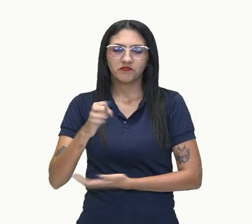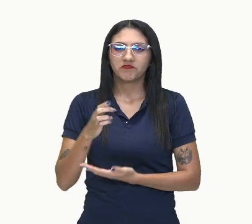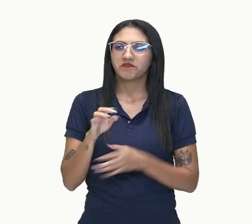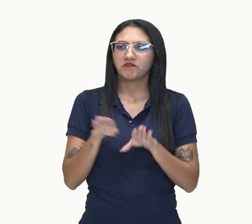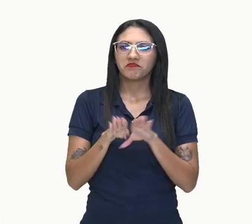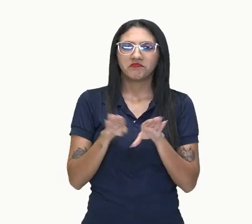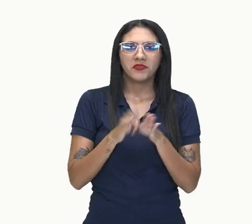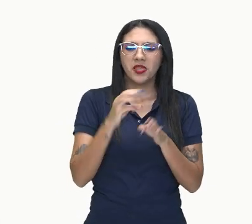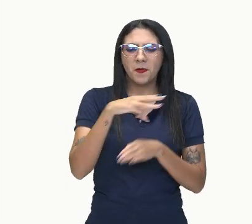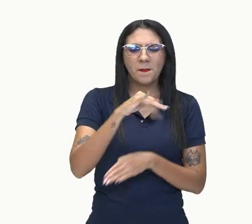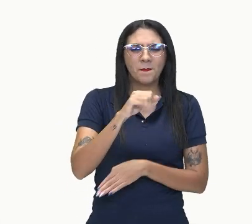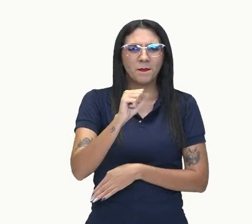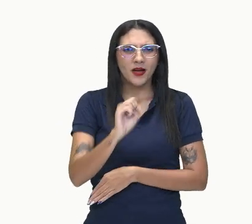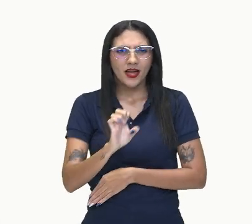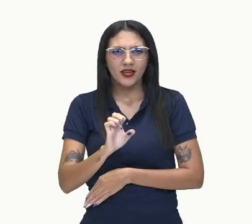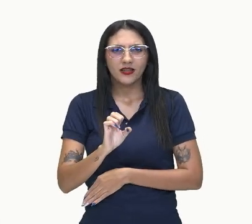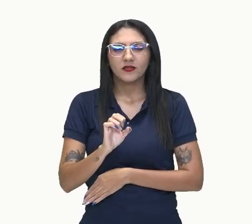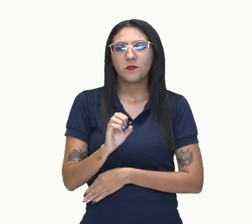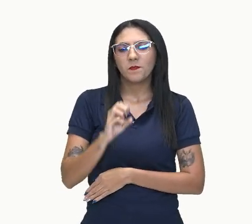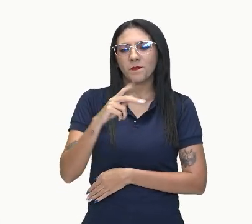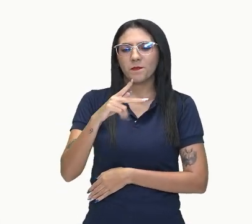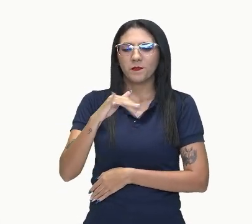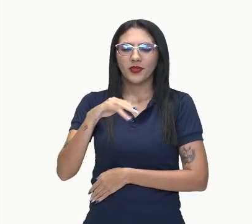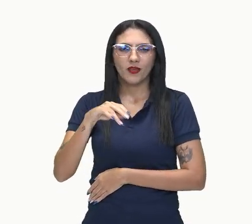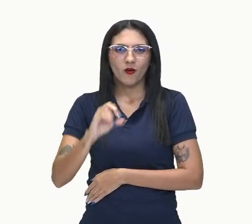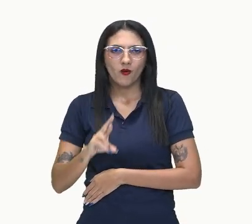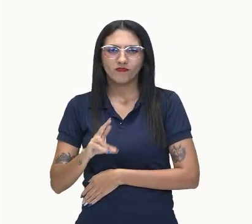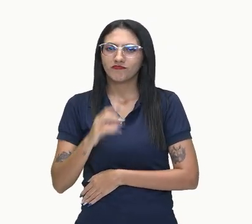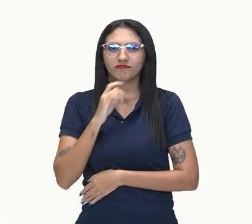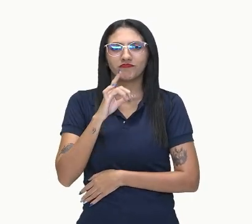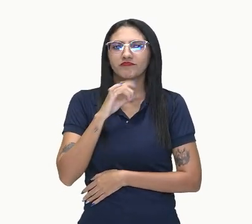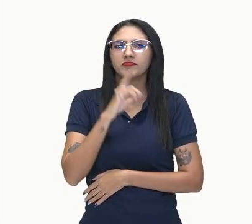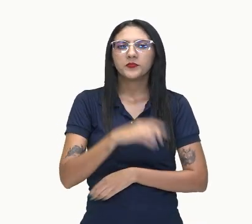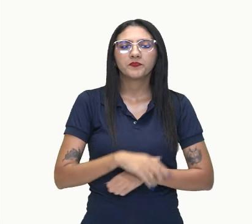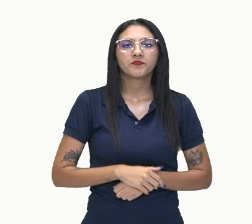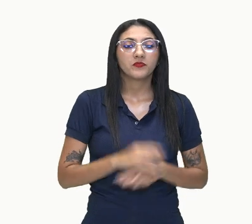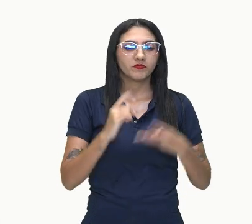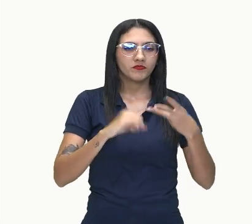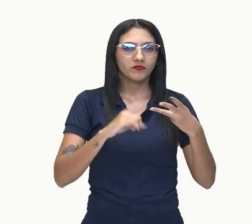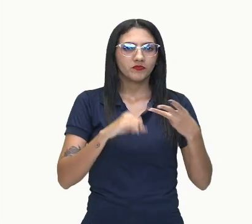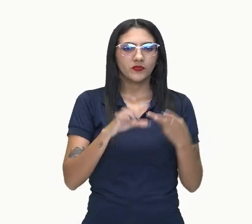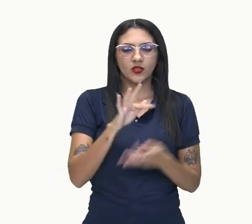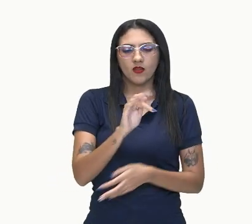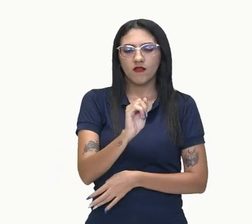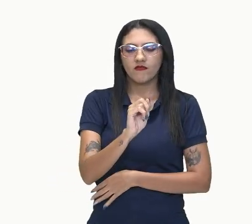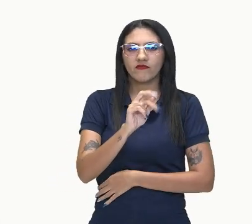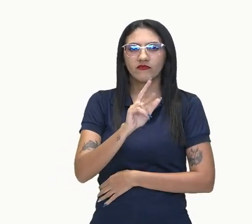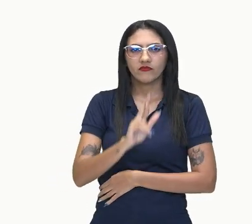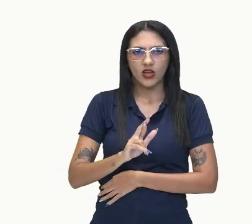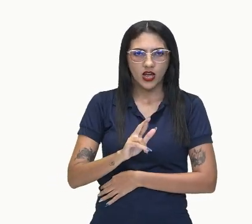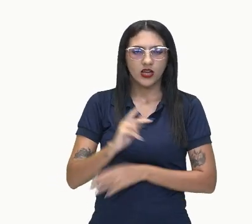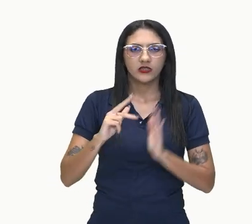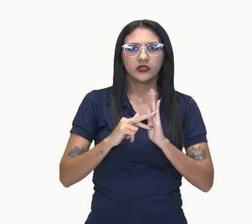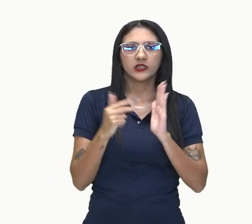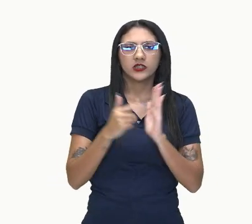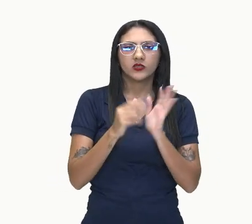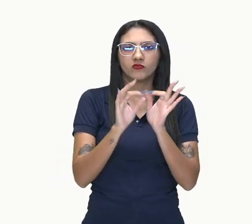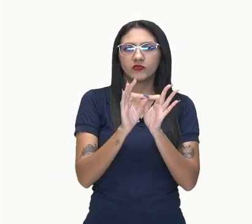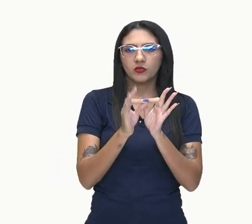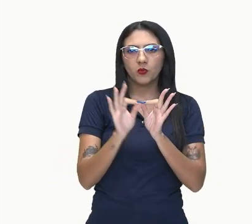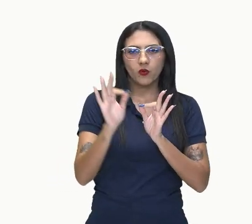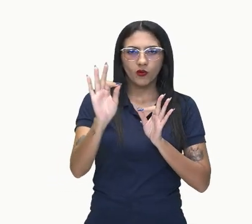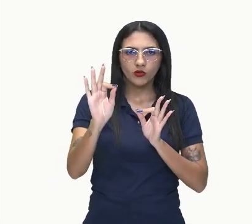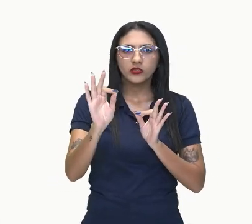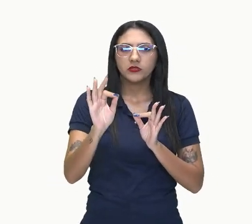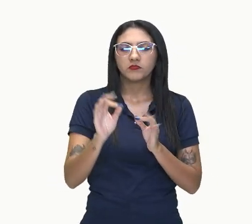pior, ok? Ou mais ruim, não. E far é distante. Eu posso falar farther